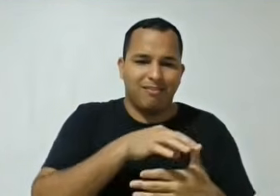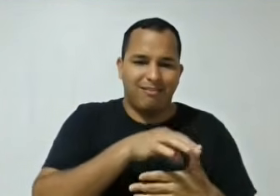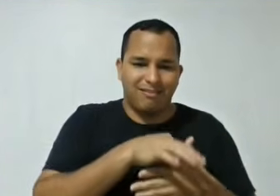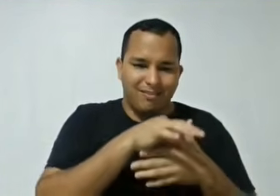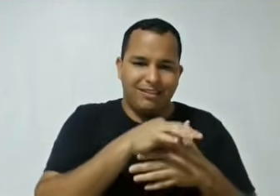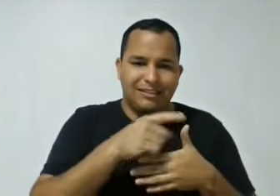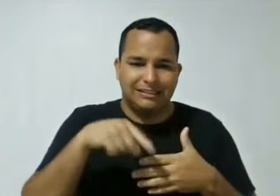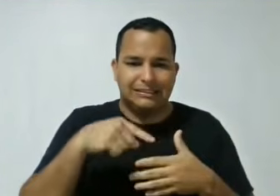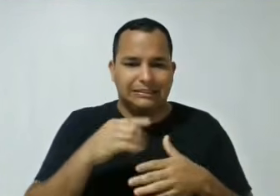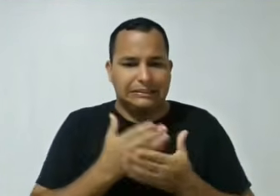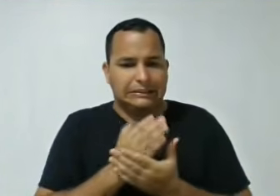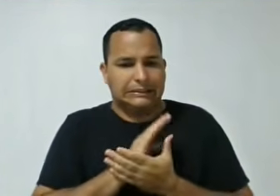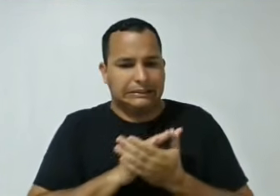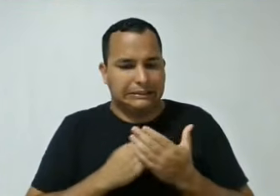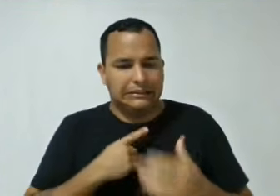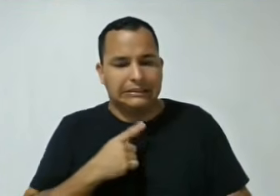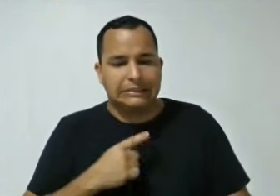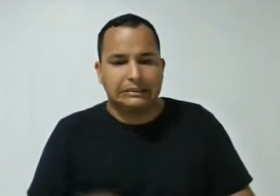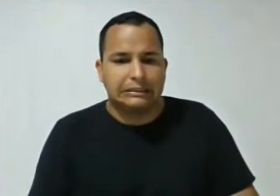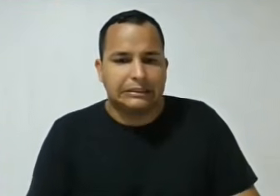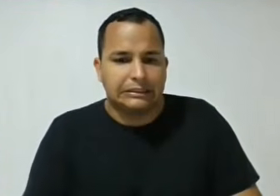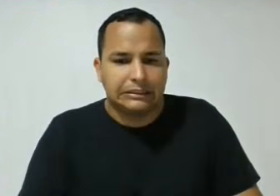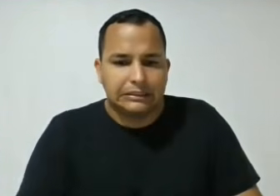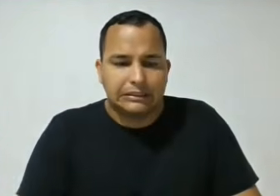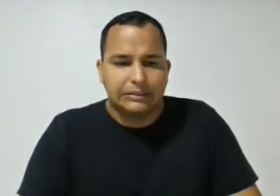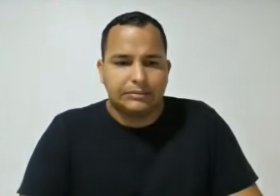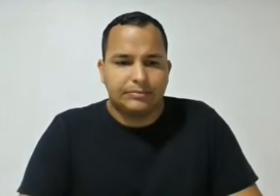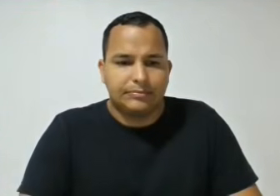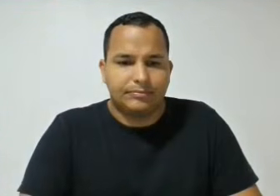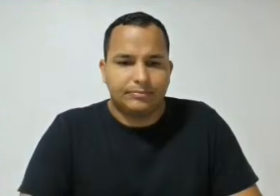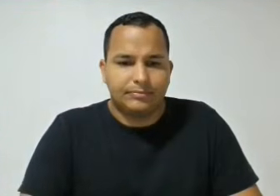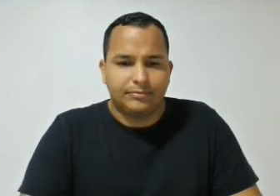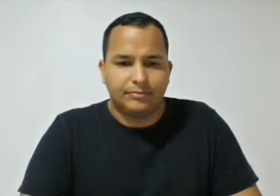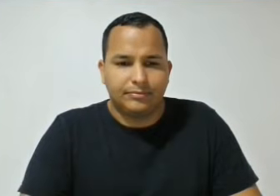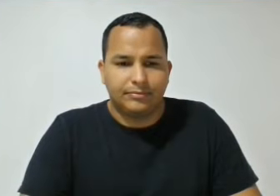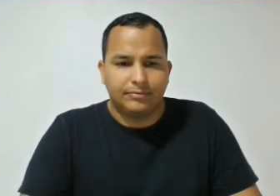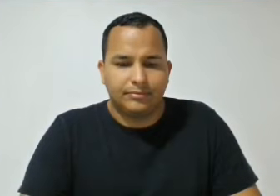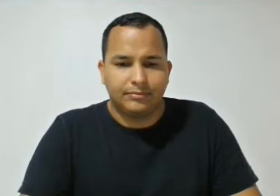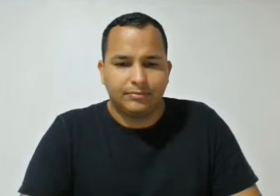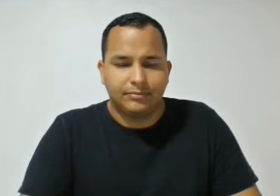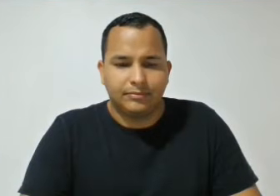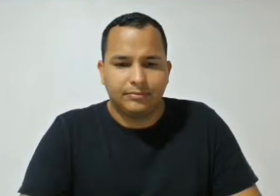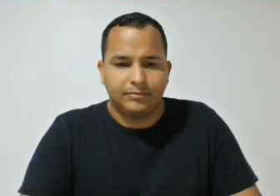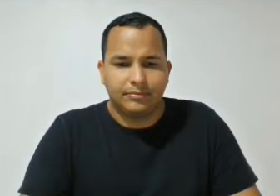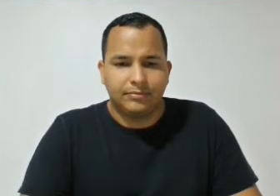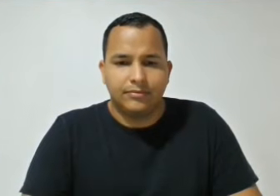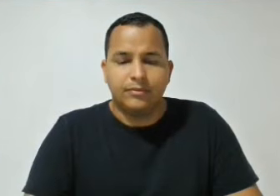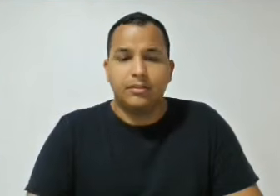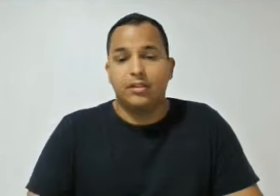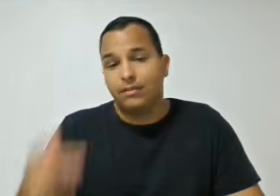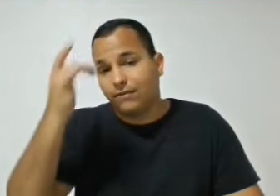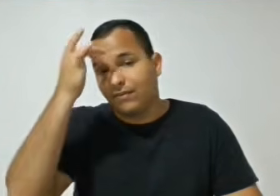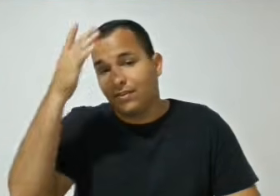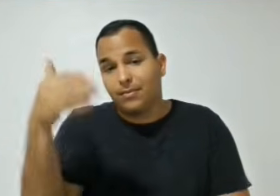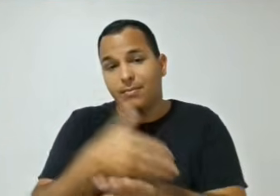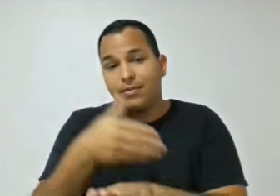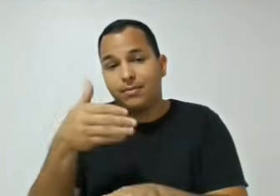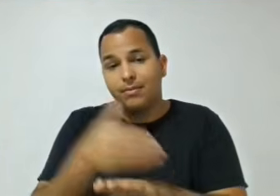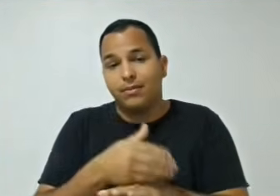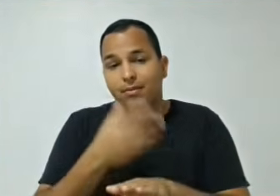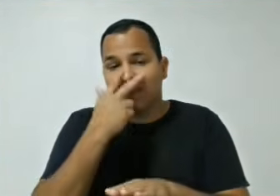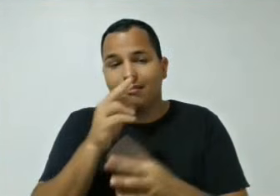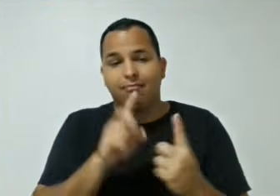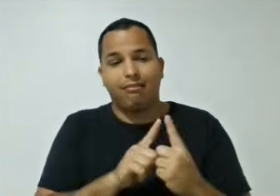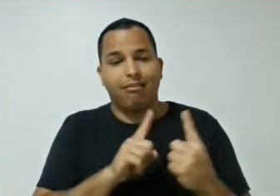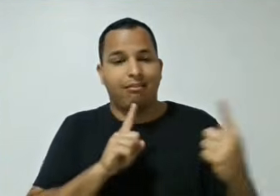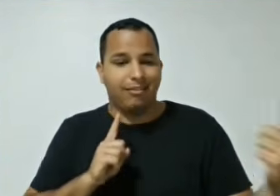sentido. E do mesmo jeito que facilita essa participação, também afasta a gente. Porque